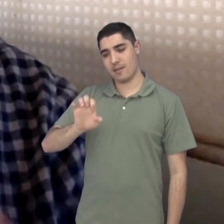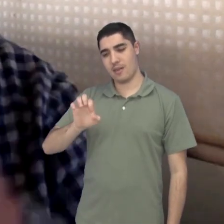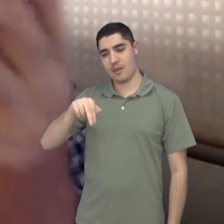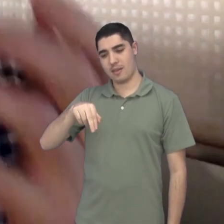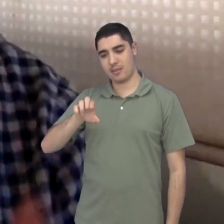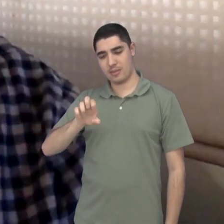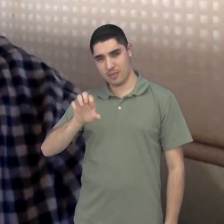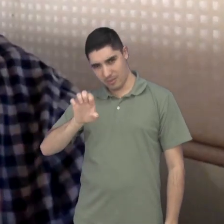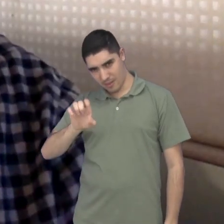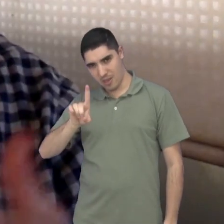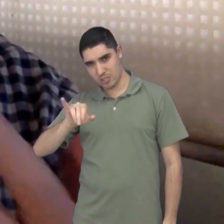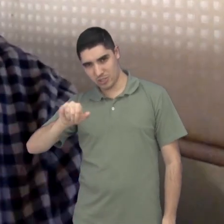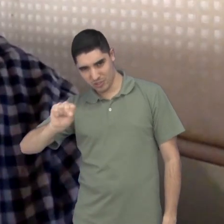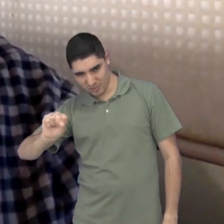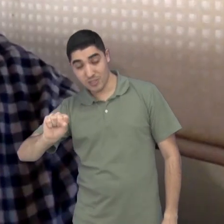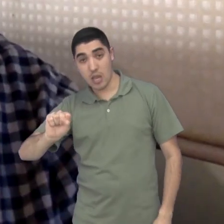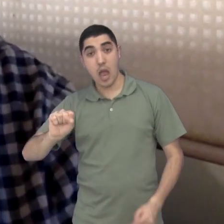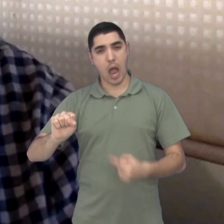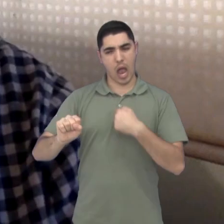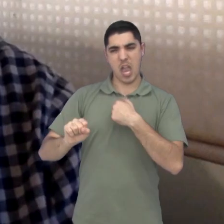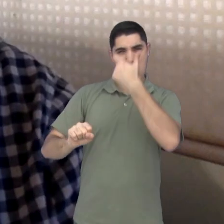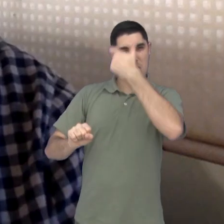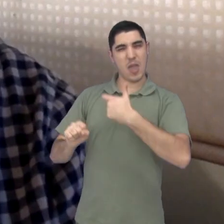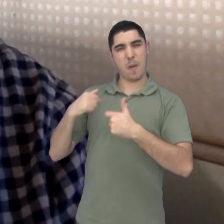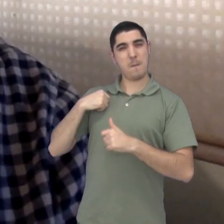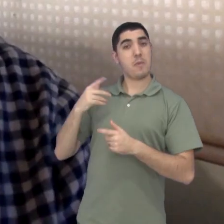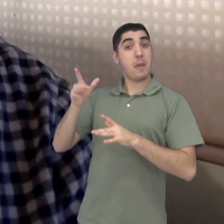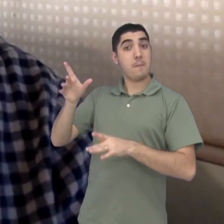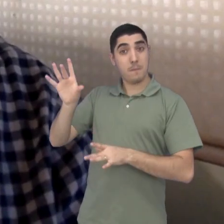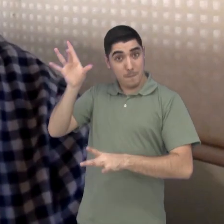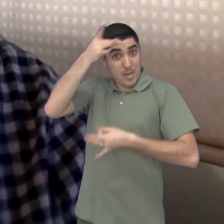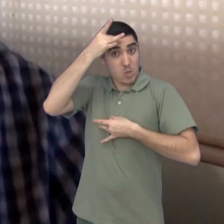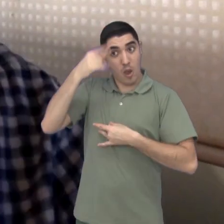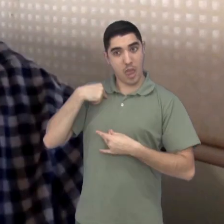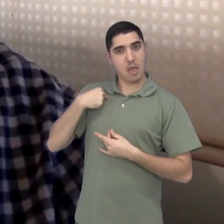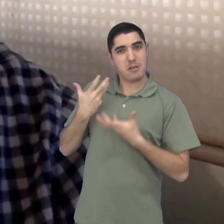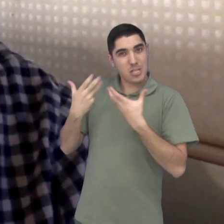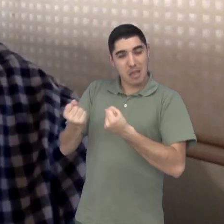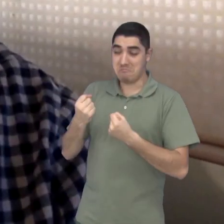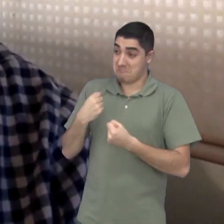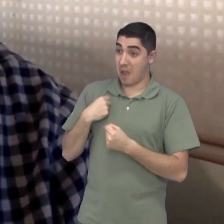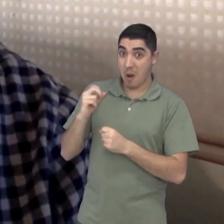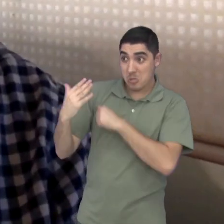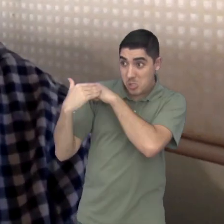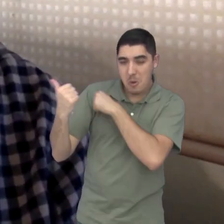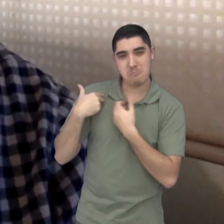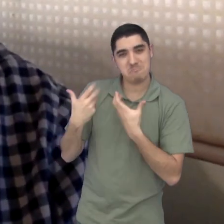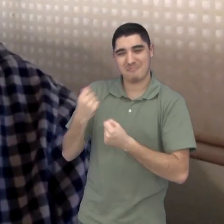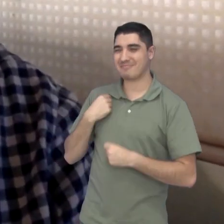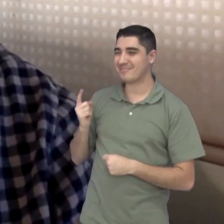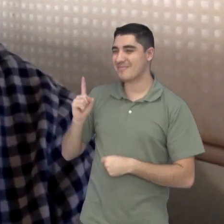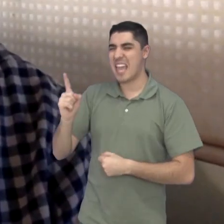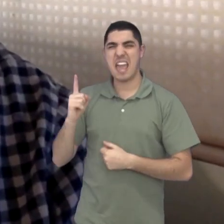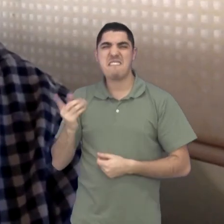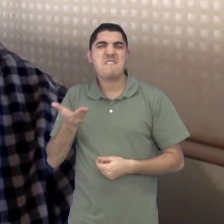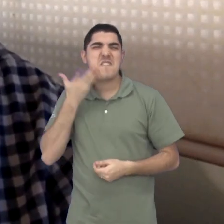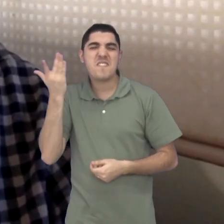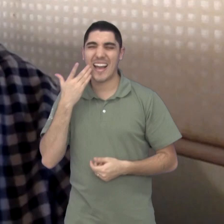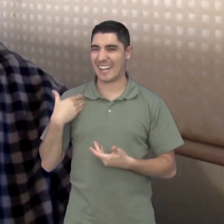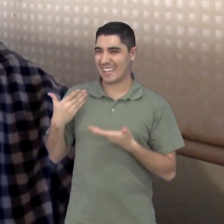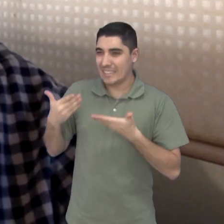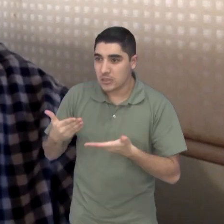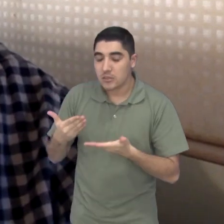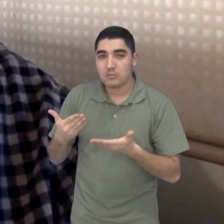falei, você imagina, vou tirar de letra. Fui para o estúdio e apanhei como um desgramado, eu não